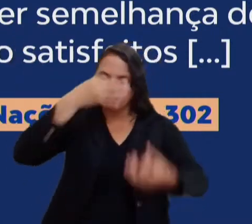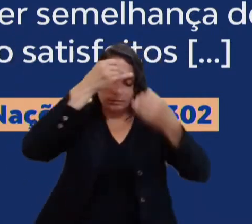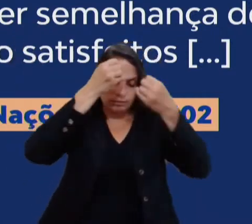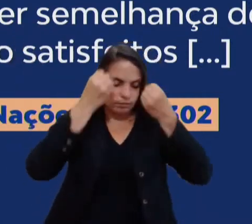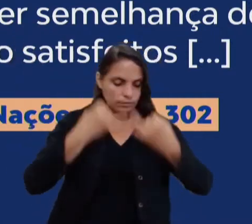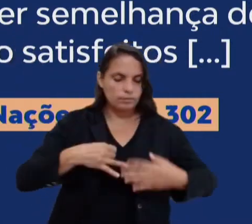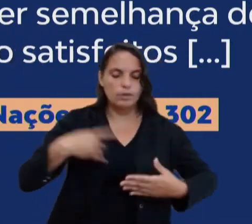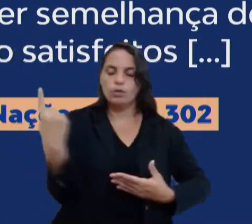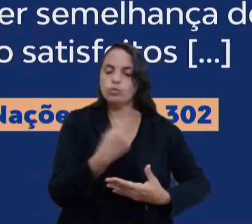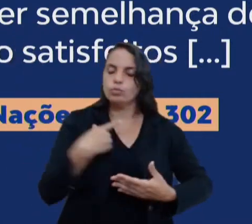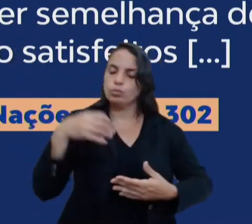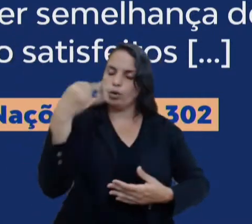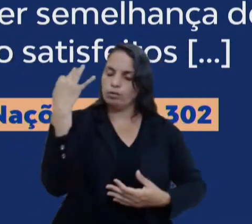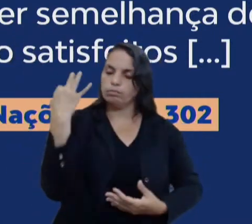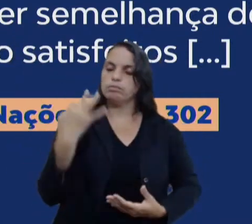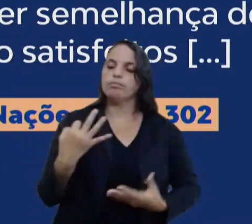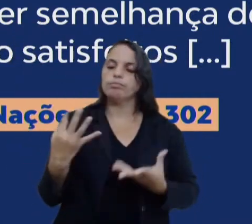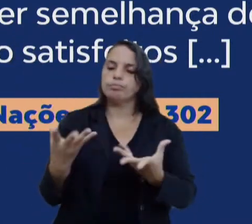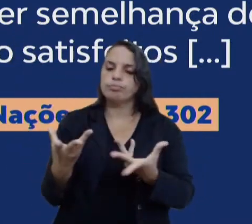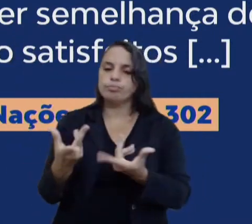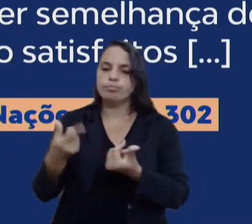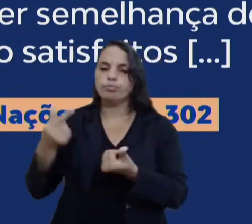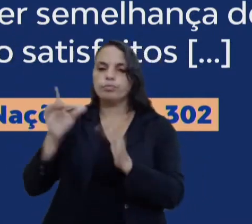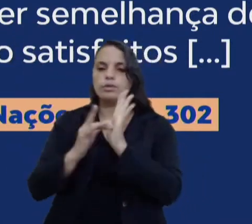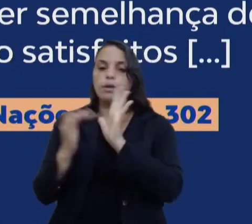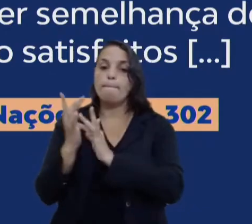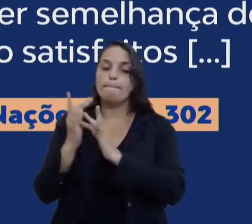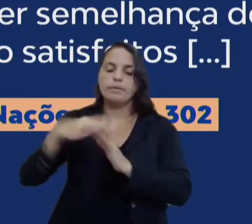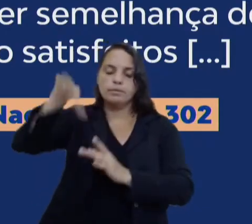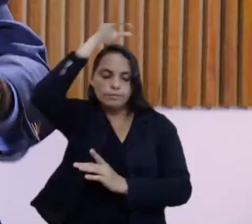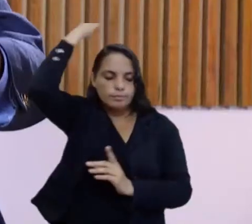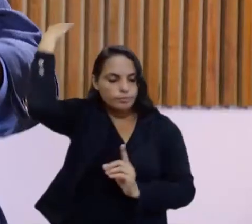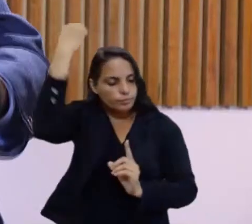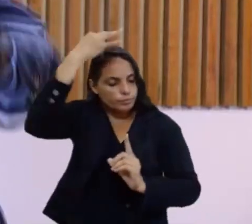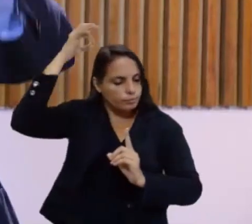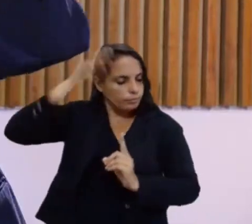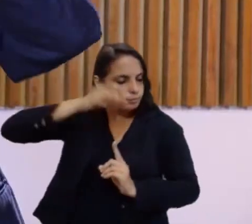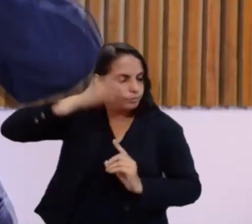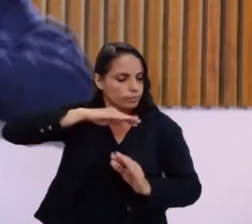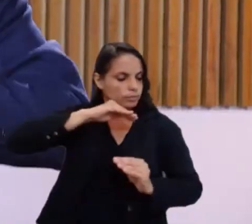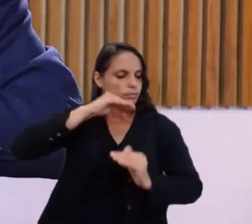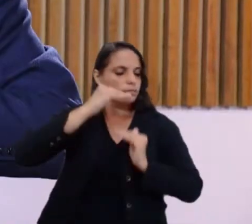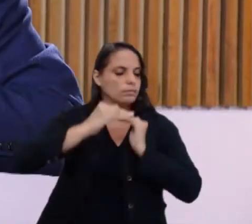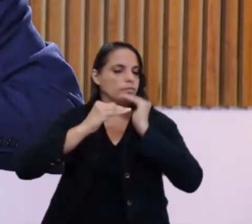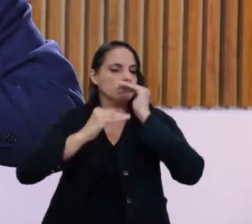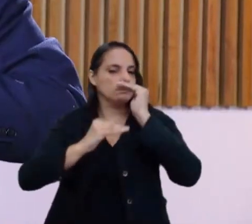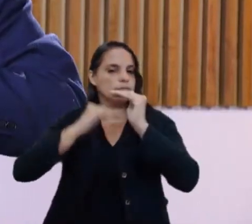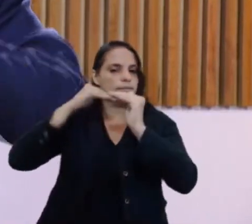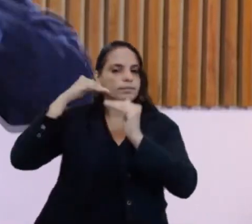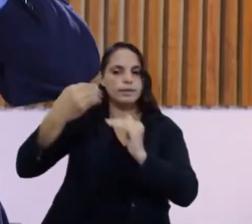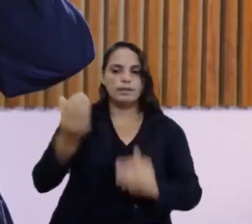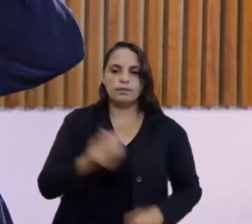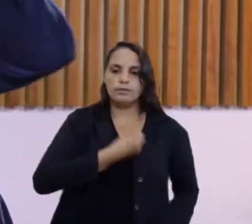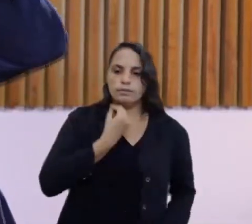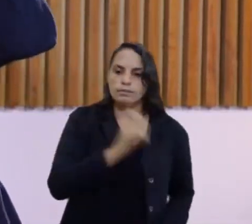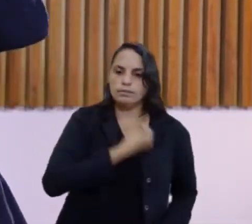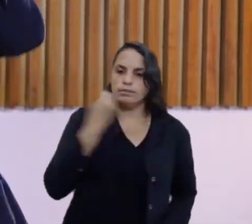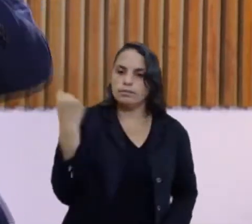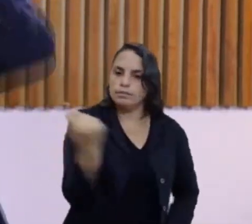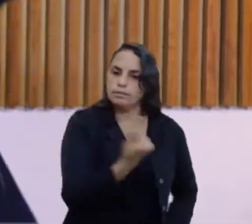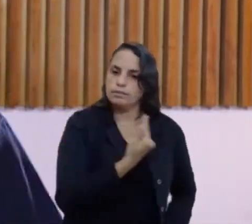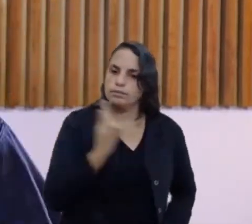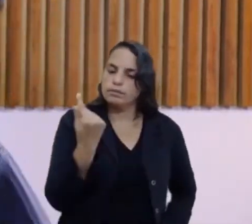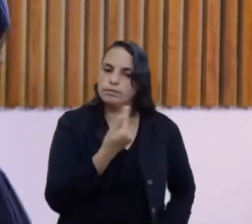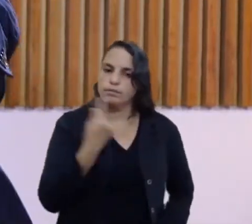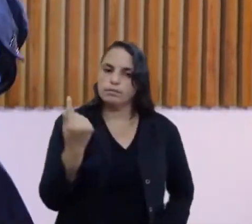Cristo. Mas o Espírito Santo, ele quer desenvolver em nós a perfeição de caráter de Deus na nossa vida. Então, existe uma diferença